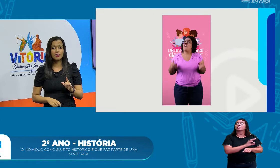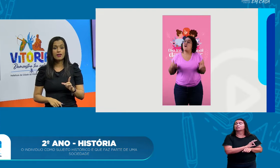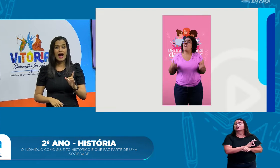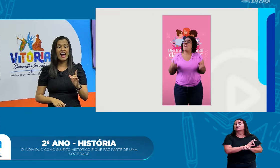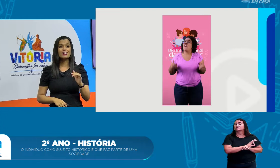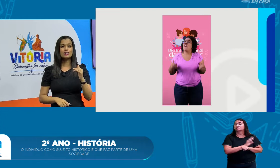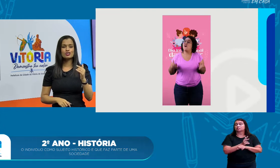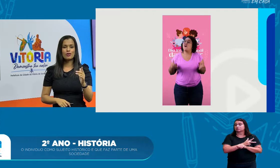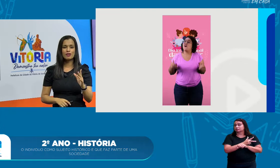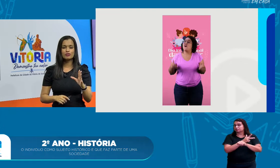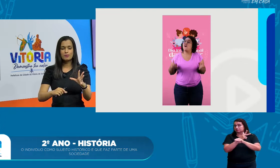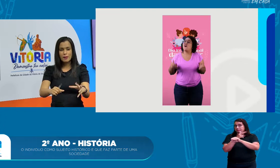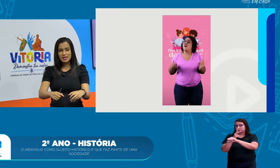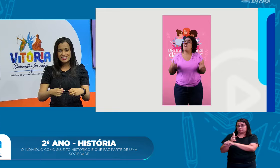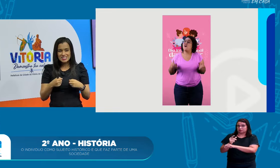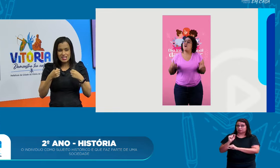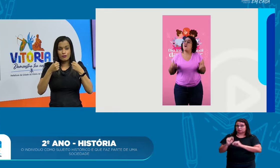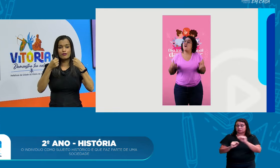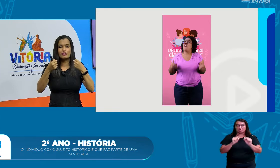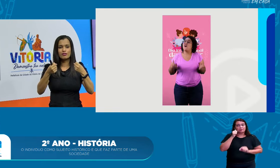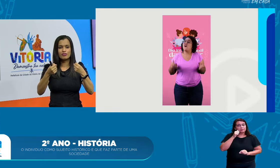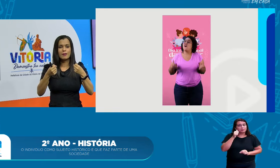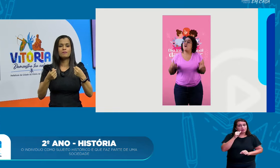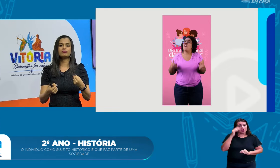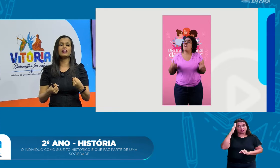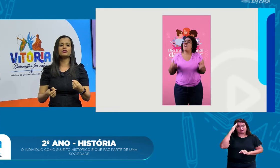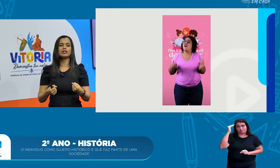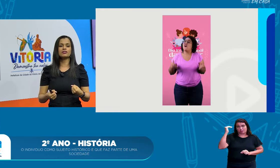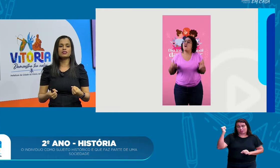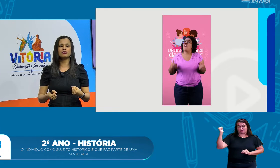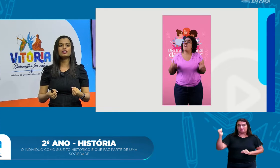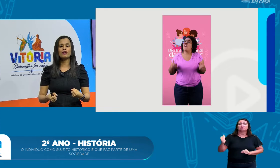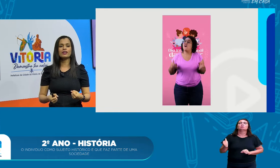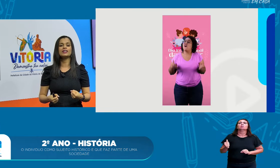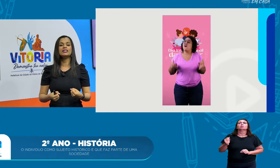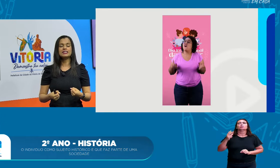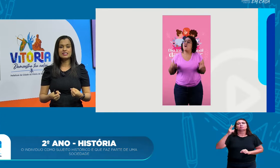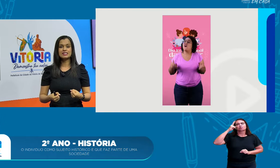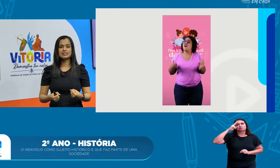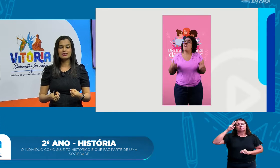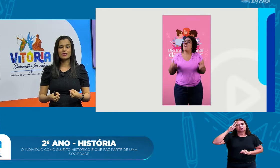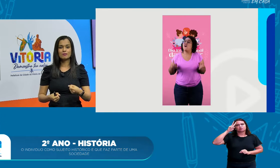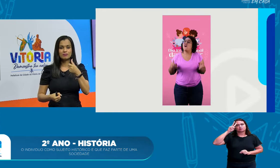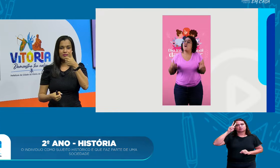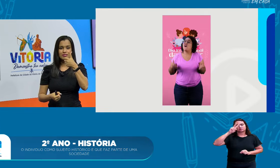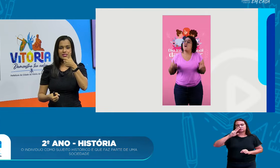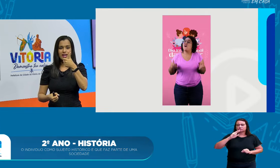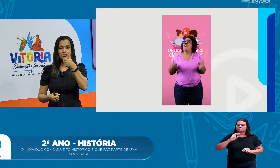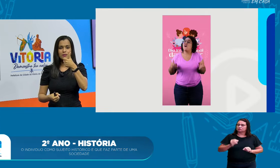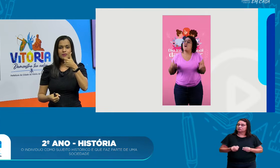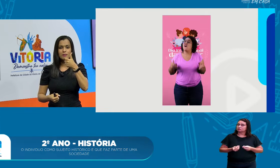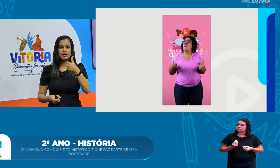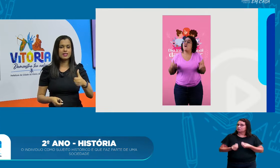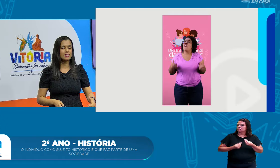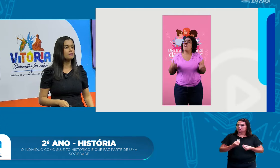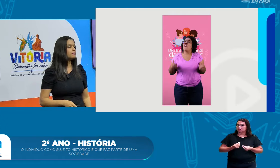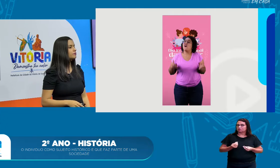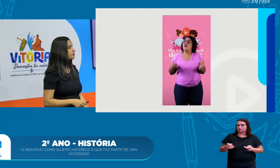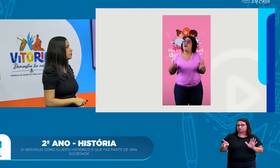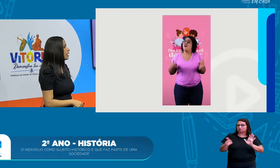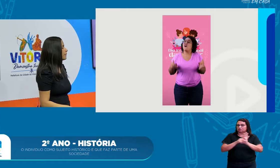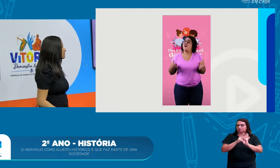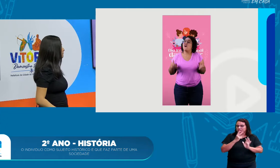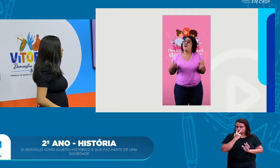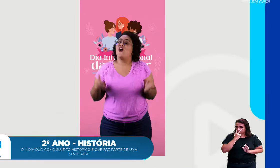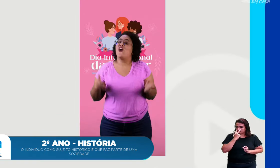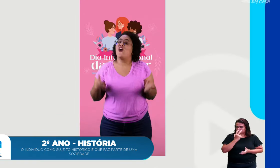fazem, né, a história permanecer viva dentro da nossa Vitória de Santo Antão. Tá certo? Beleza?